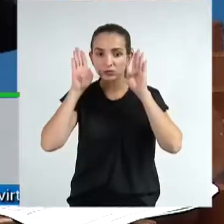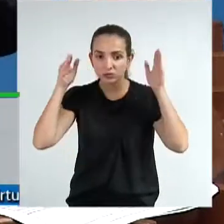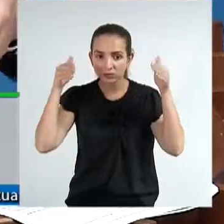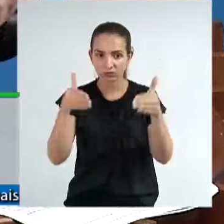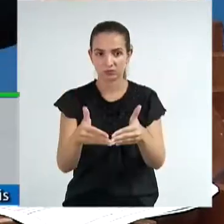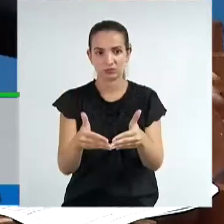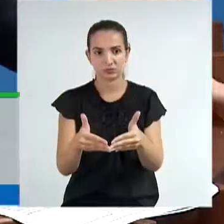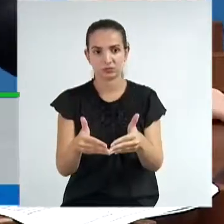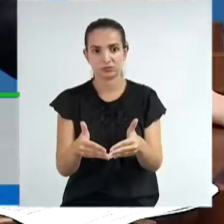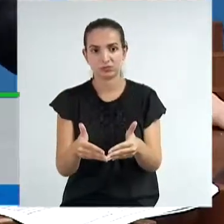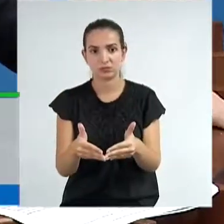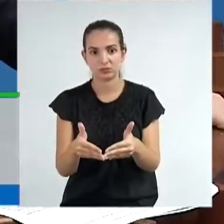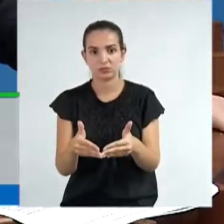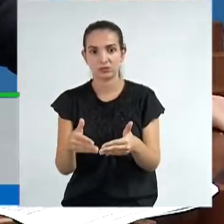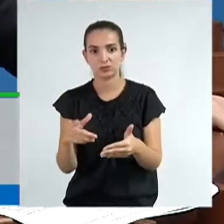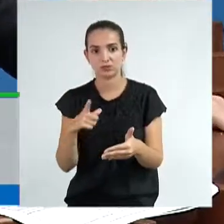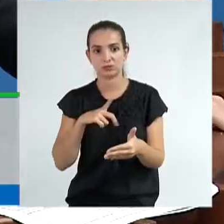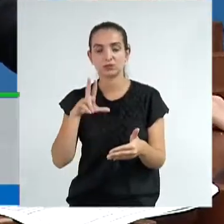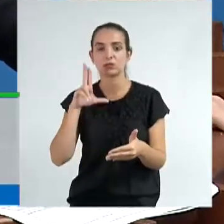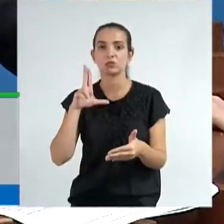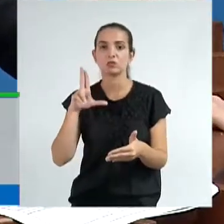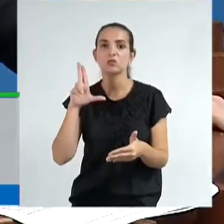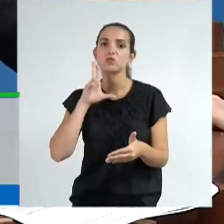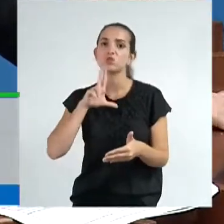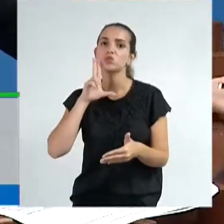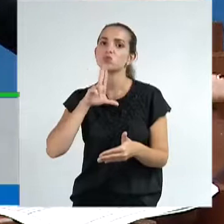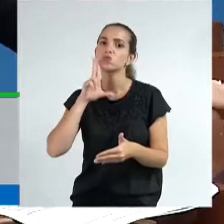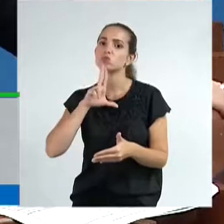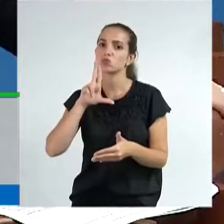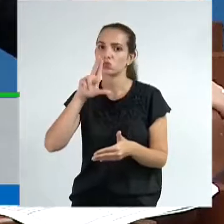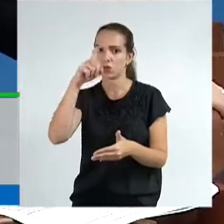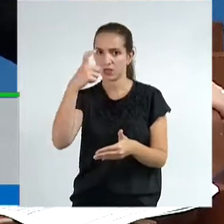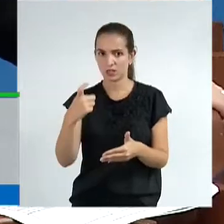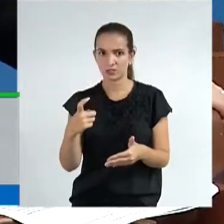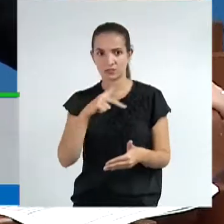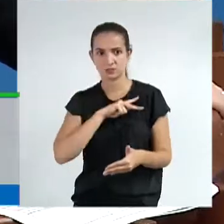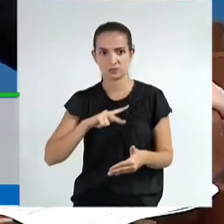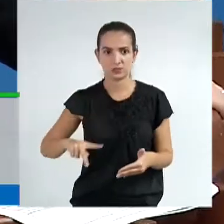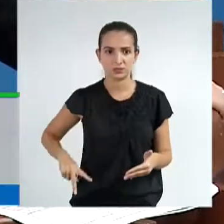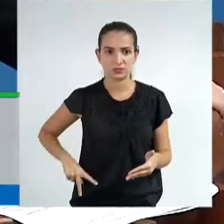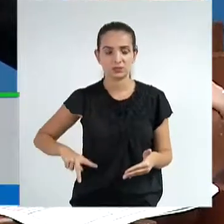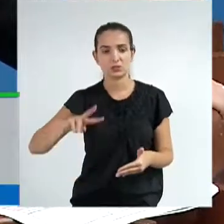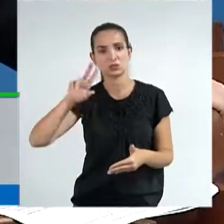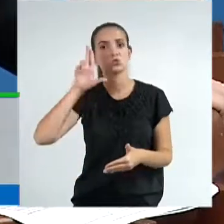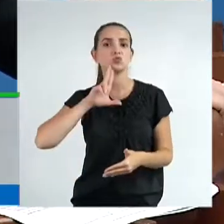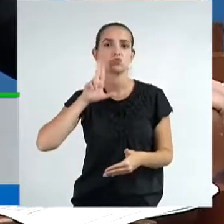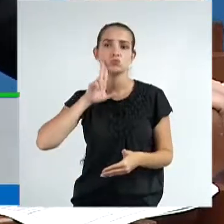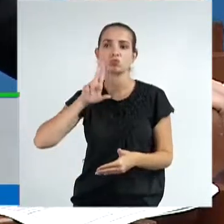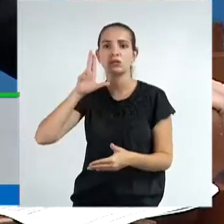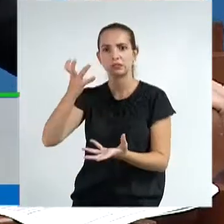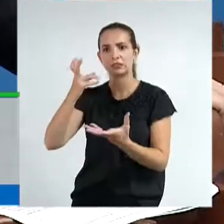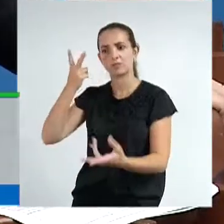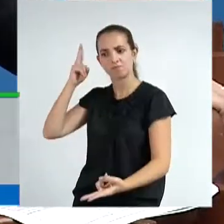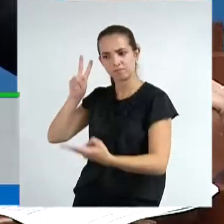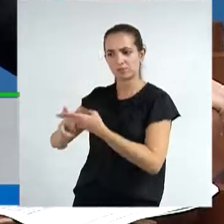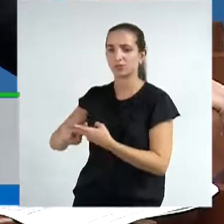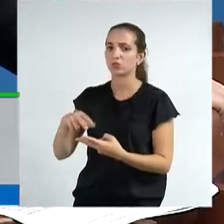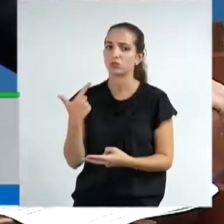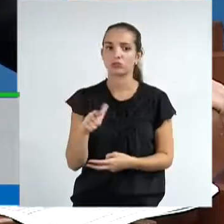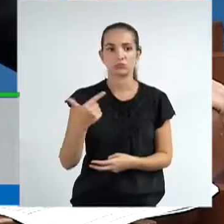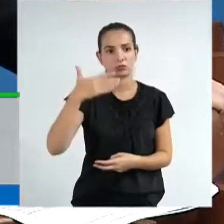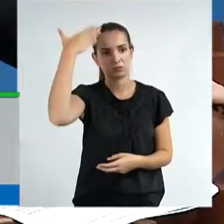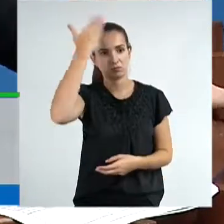focadas na condenação do ex-presidente Lula, inclusive sem